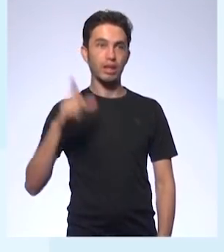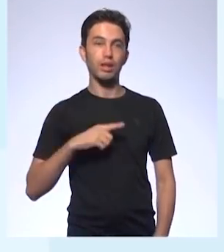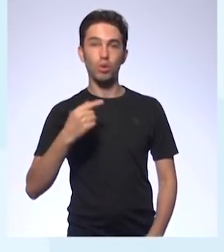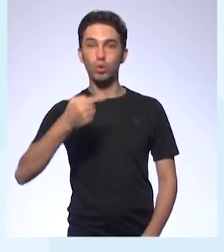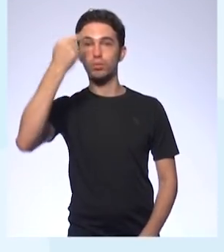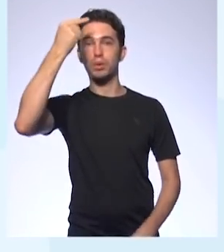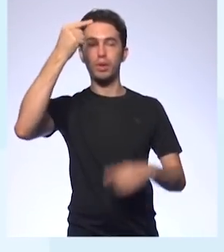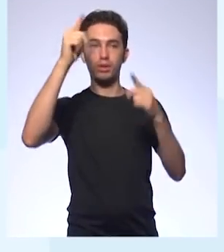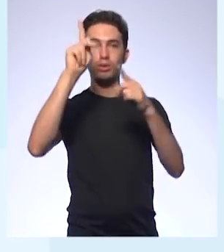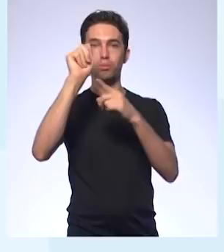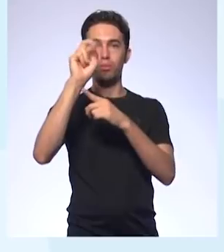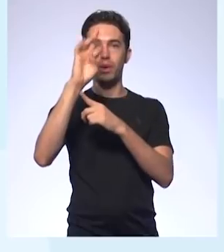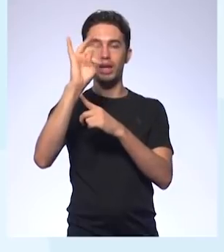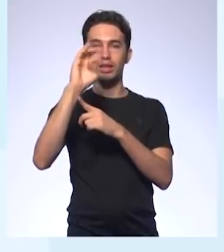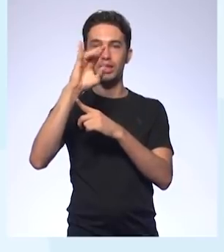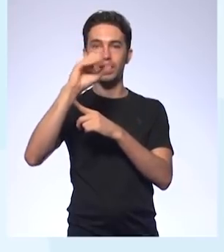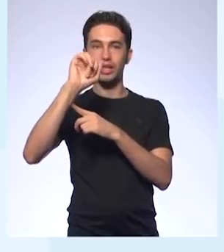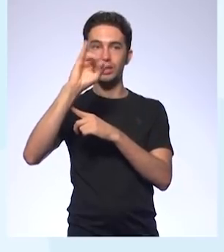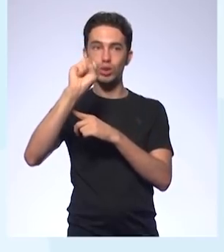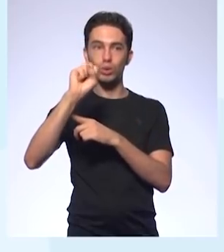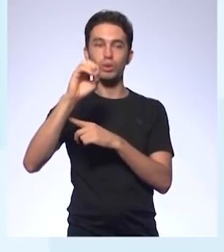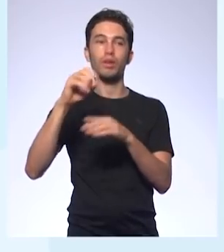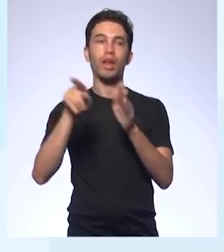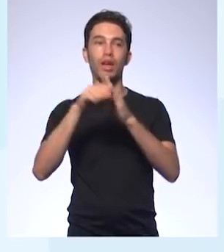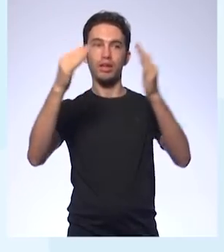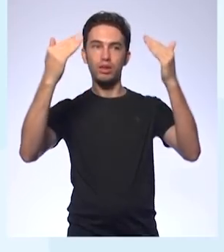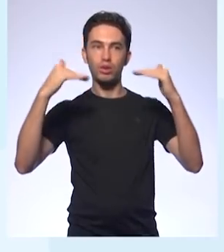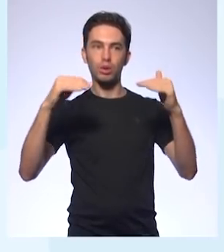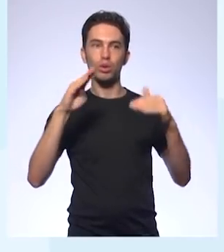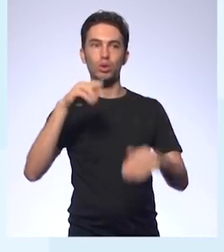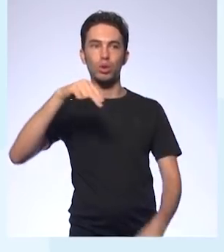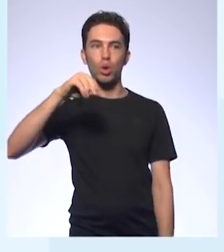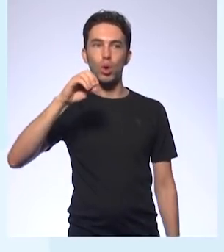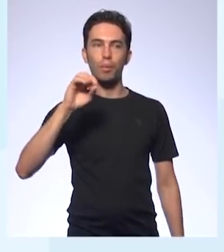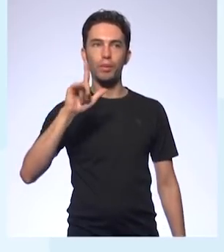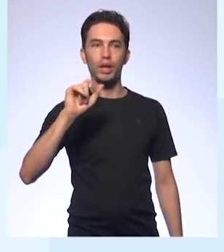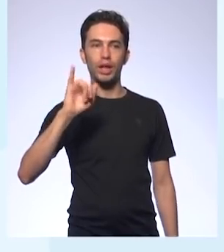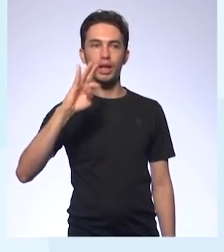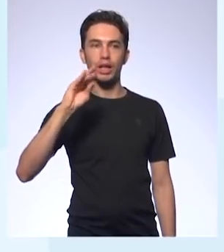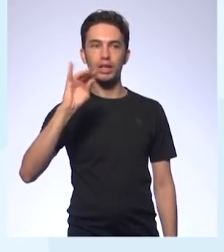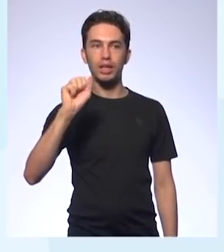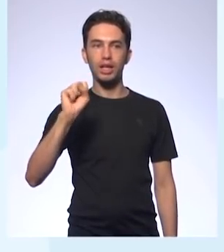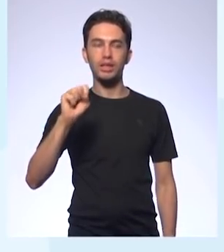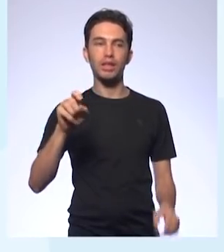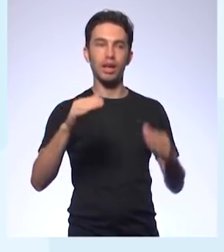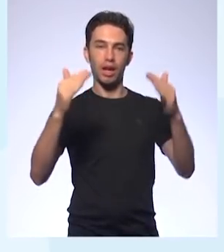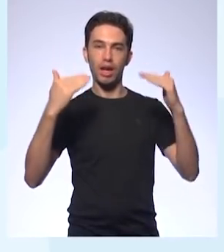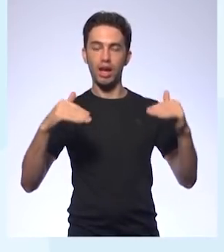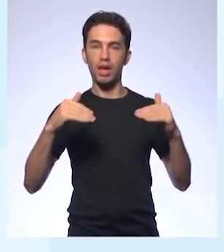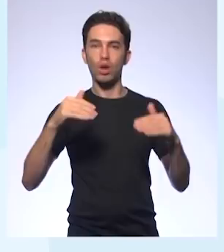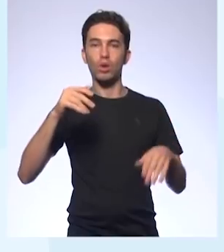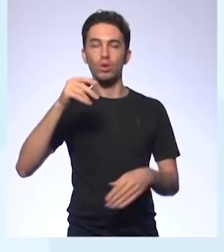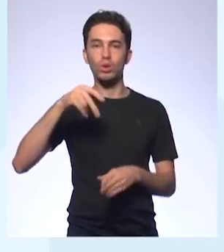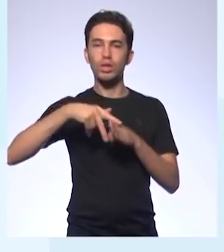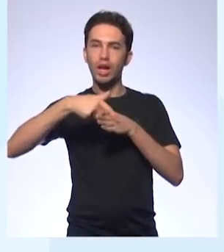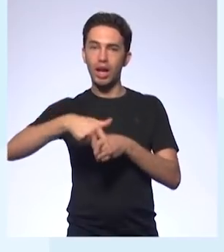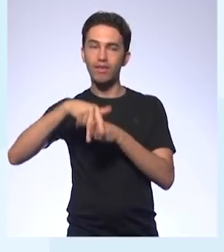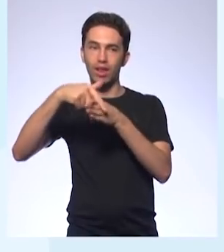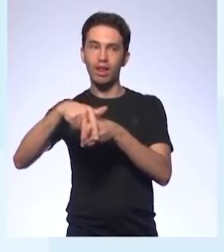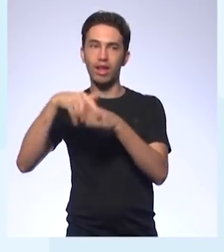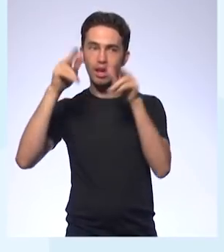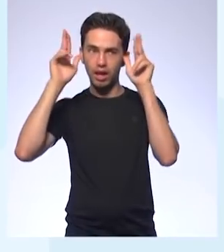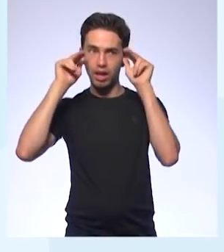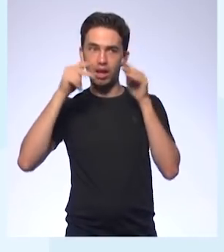vocês já conhecem, já falamos sobre isso, os nobilitas, cavaleiros, plebeus, e lá embaixo os escravizados. Quem são